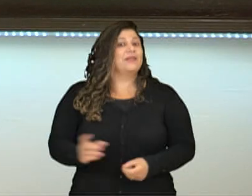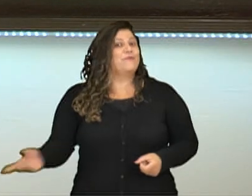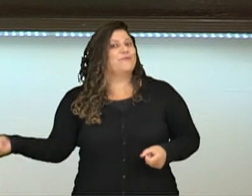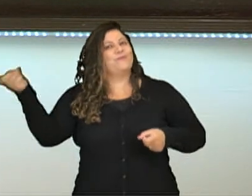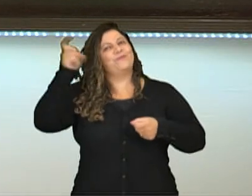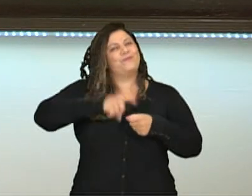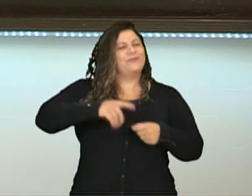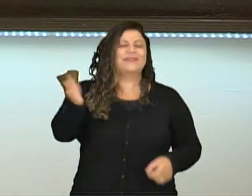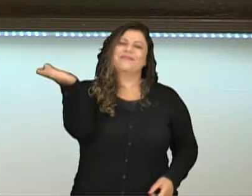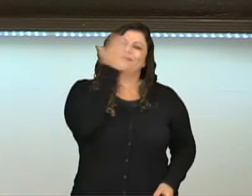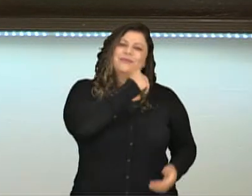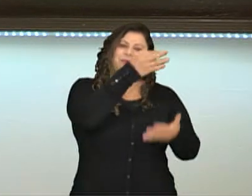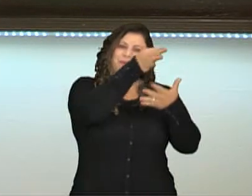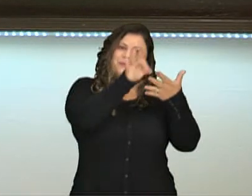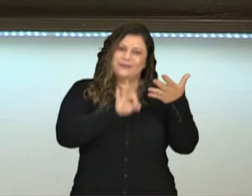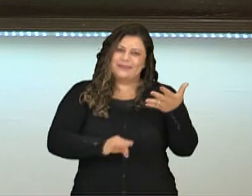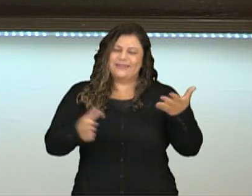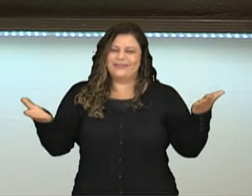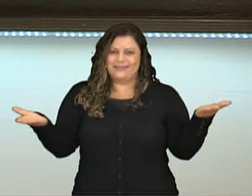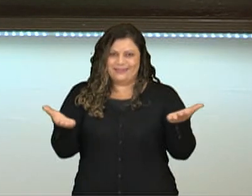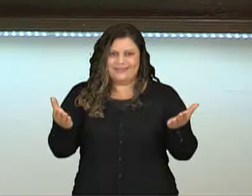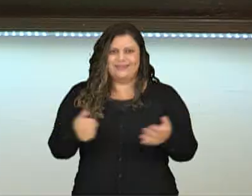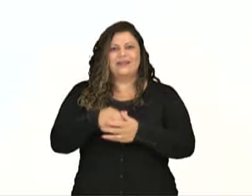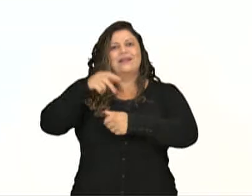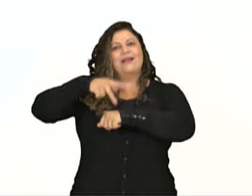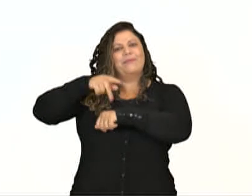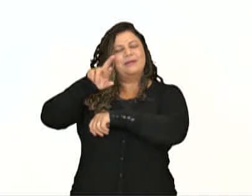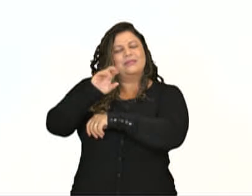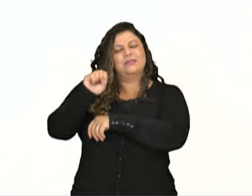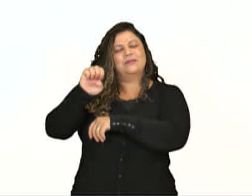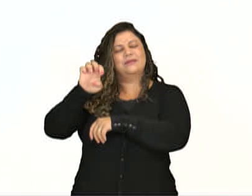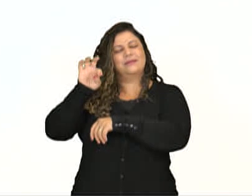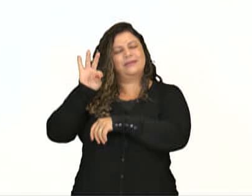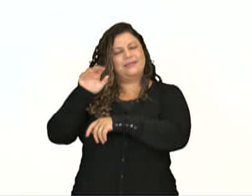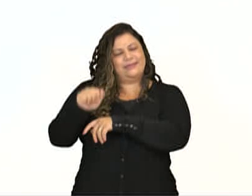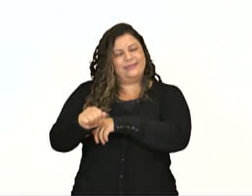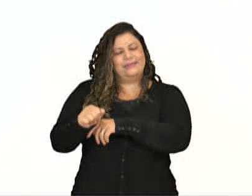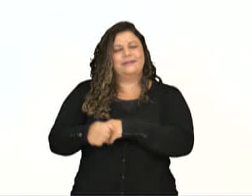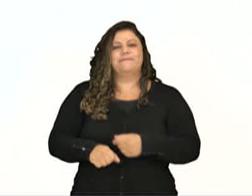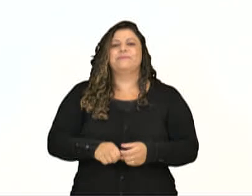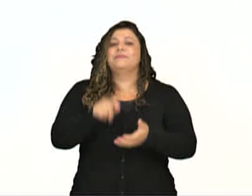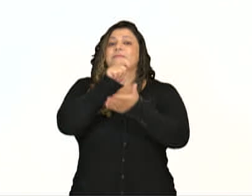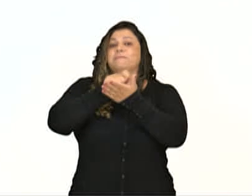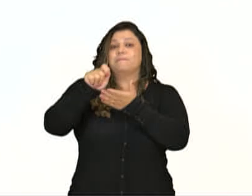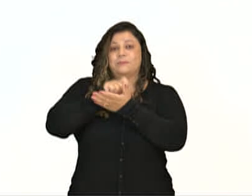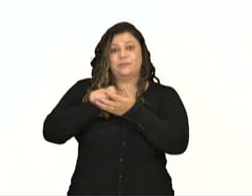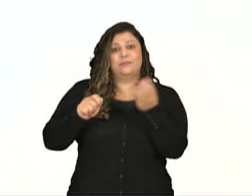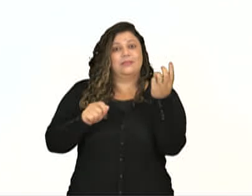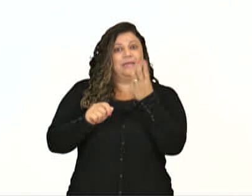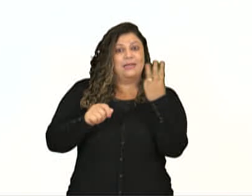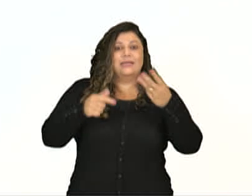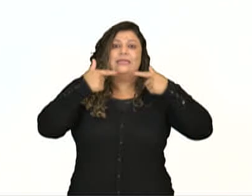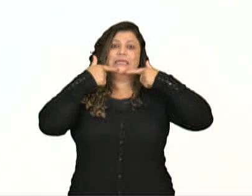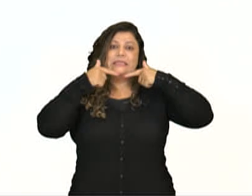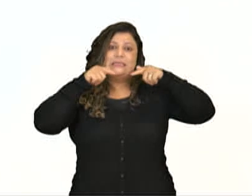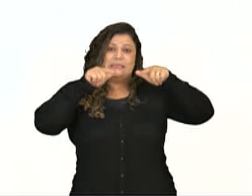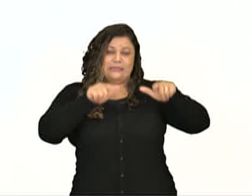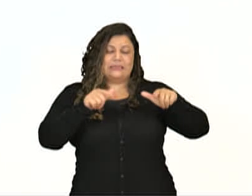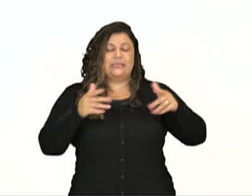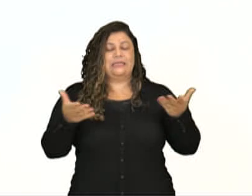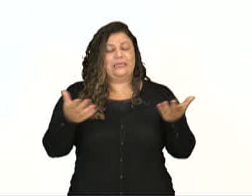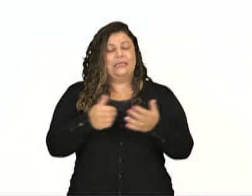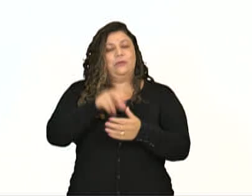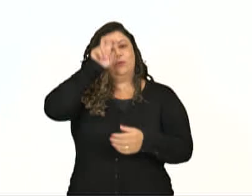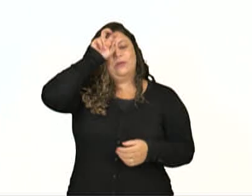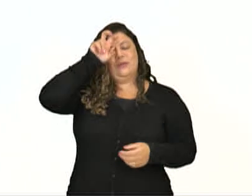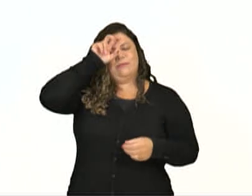Voltei, bora corrigir. Pedra de Roseta tinha escrita de 3 línguas em relevo. Hieróglifo egípcio, egípcio demótico e,